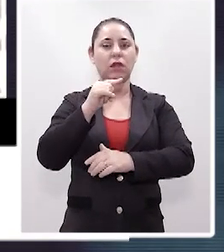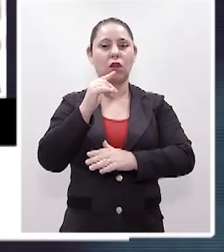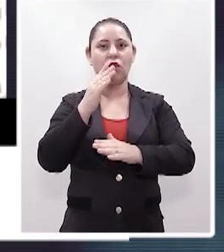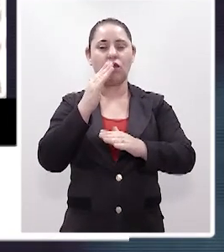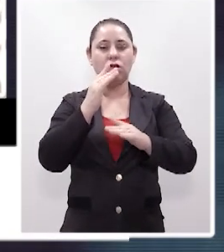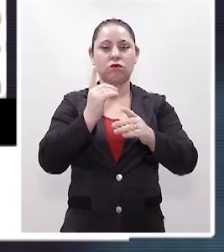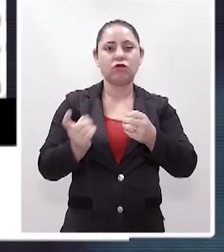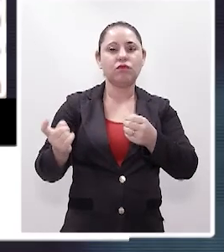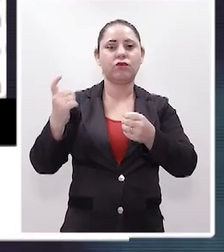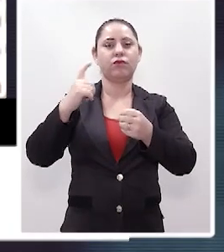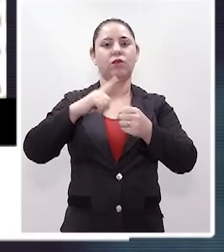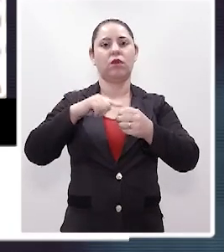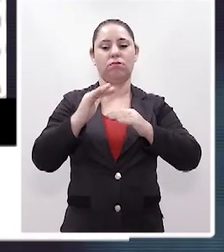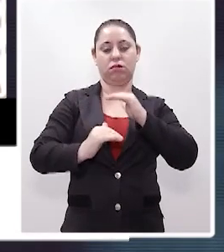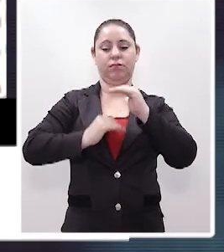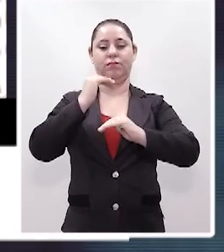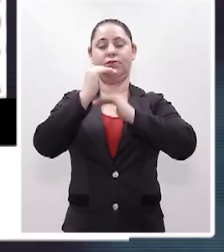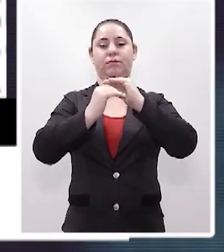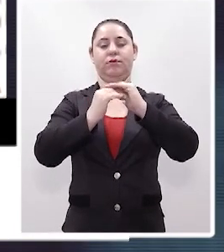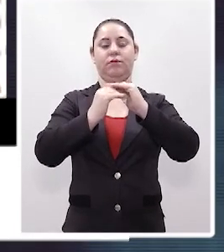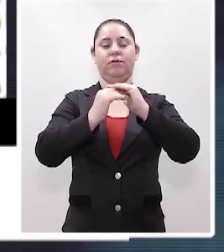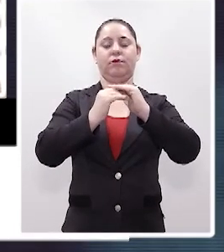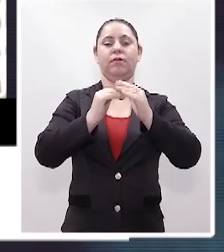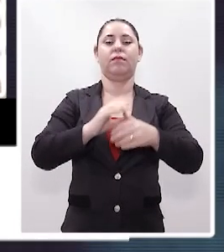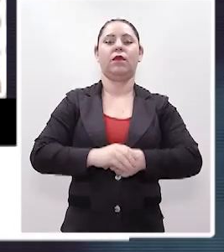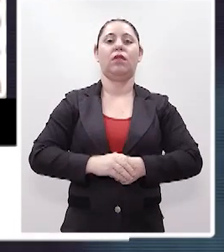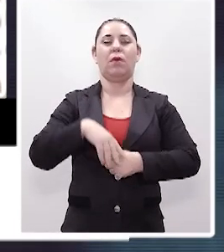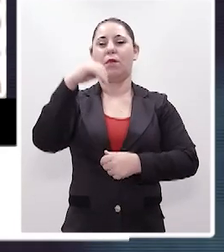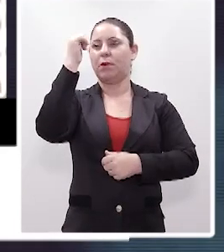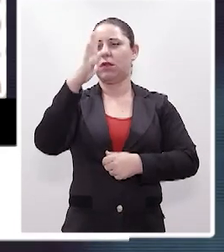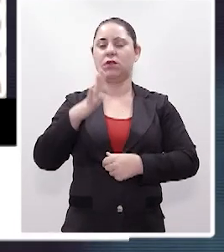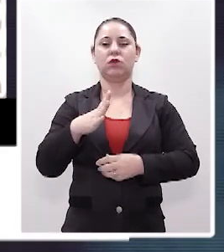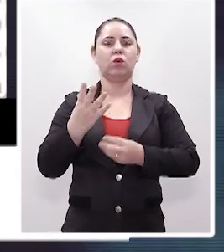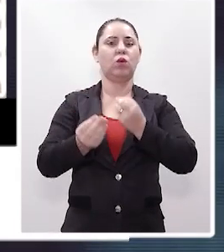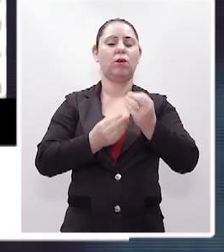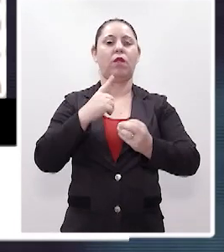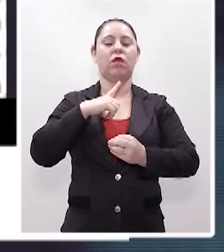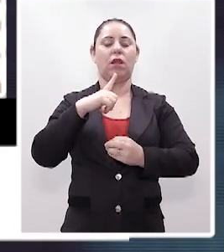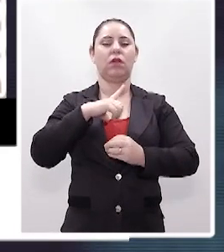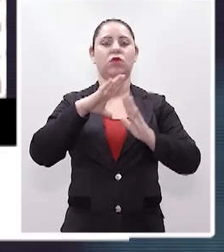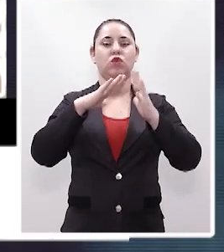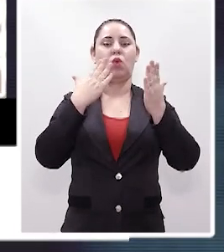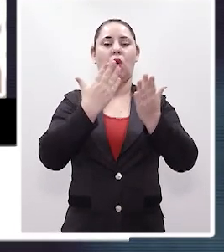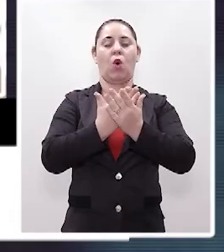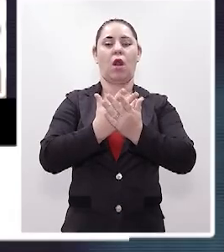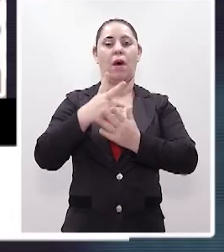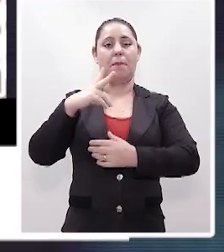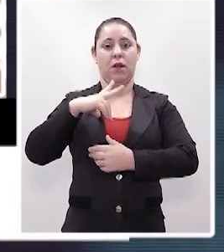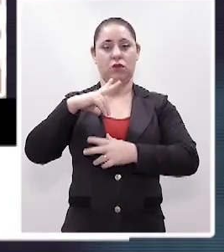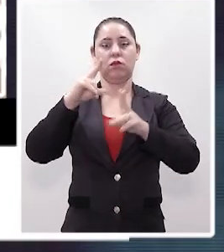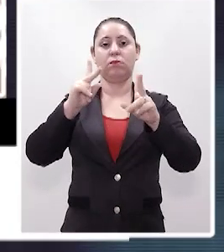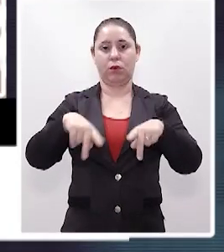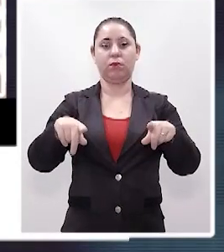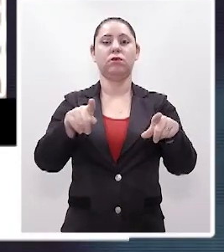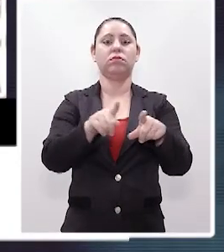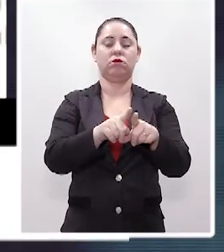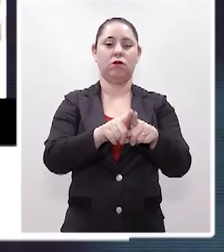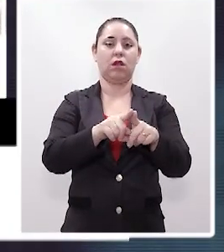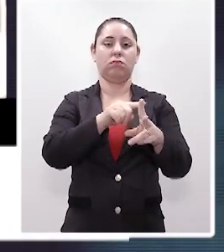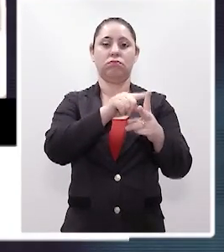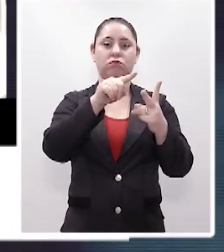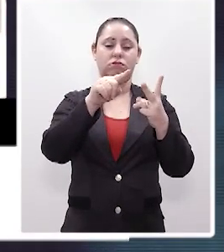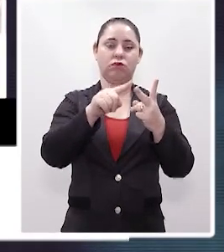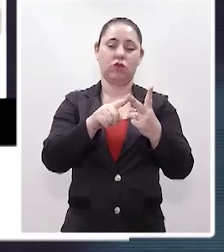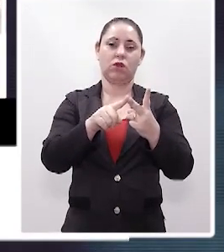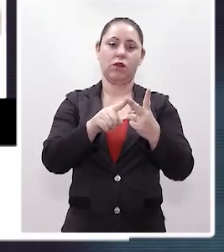aí durante a pandemia. O Brasil, como a gente bem sabe, é formado tanto por escolas públicas quanto particulares, né? E cada uma